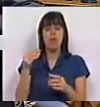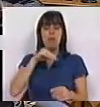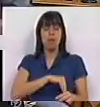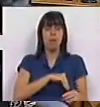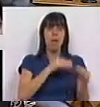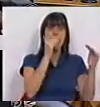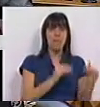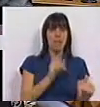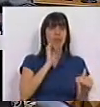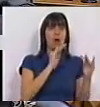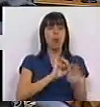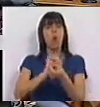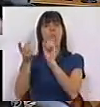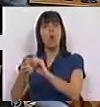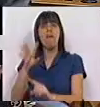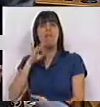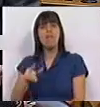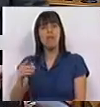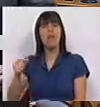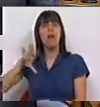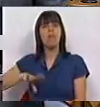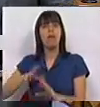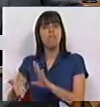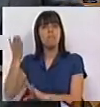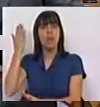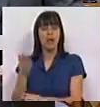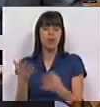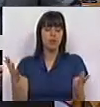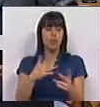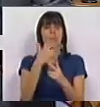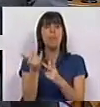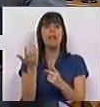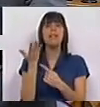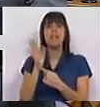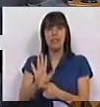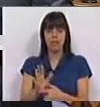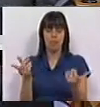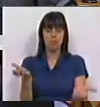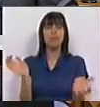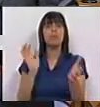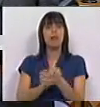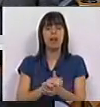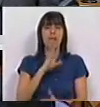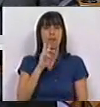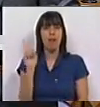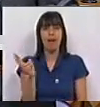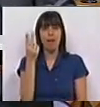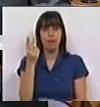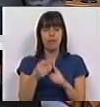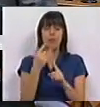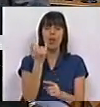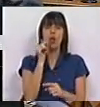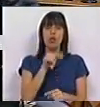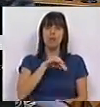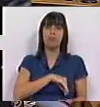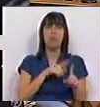rendimentos vale menos que o filho de uma família de rendimentos superiores. Segundo exemplo, um casal com 2 filhos e 2 mil euros